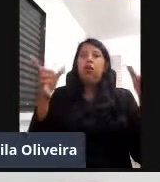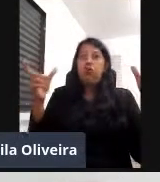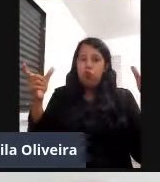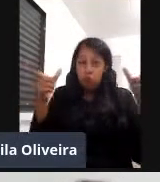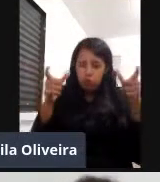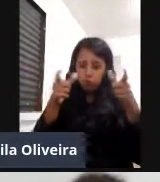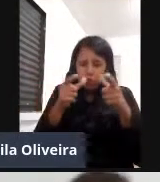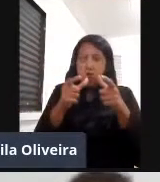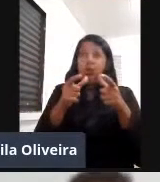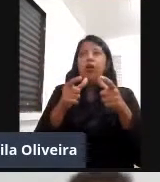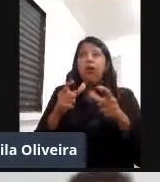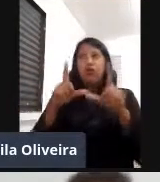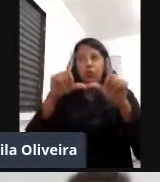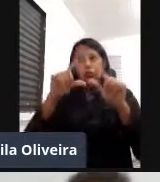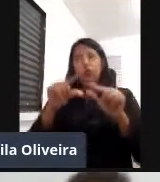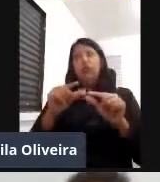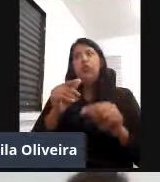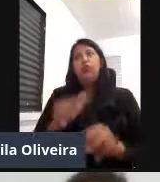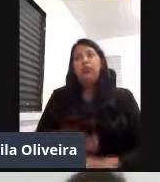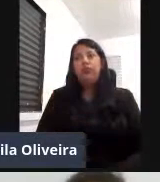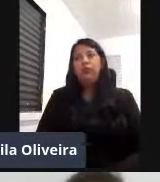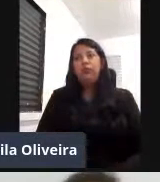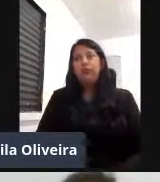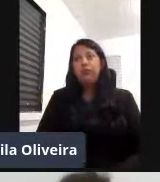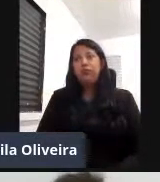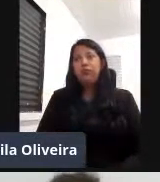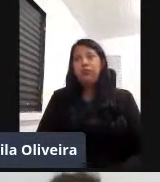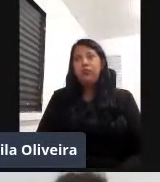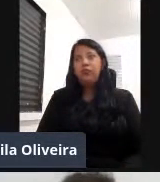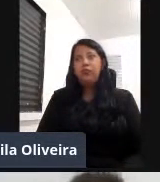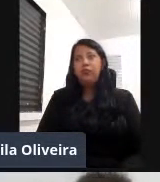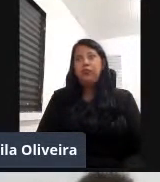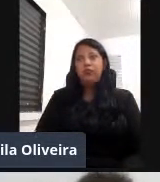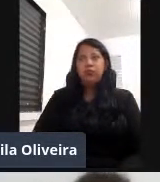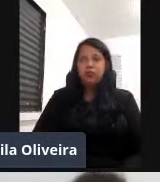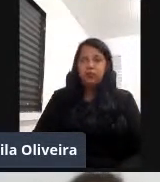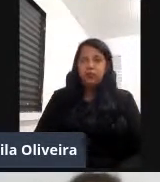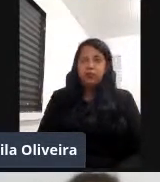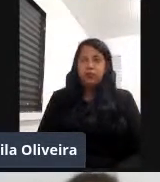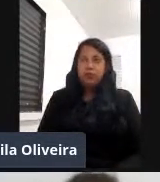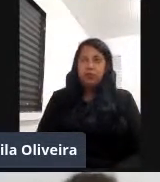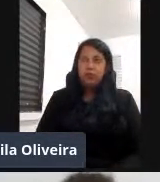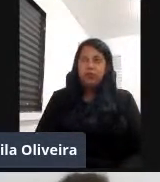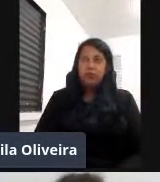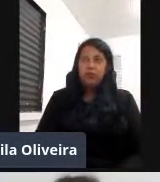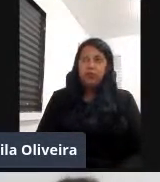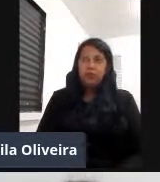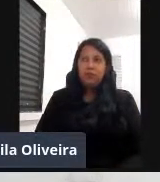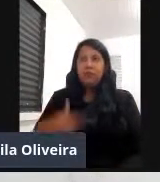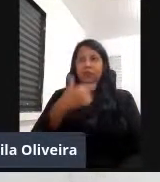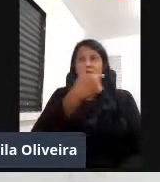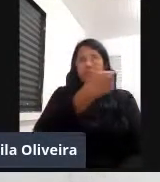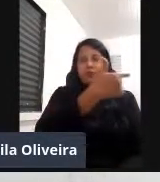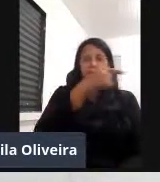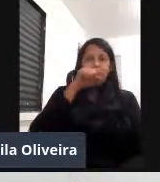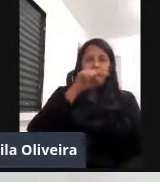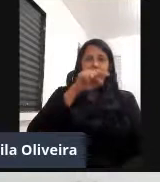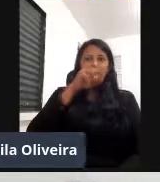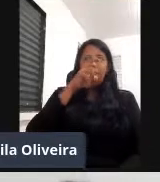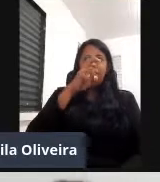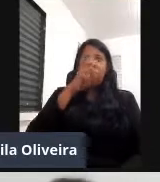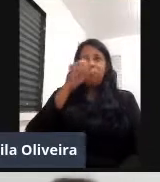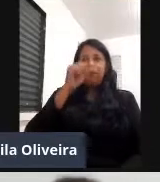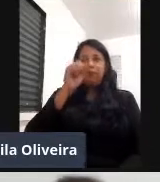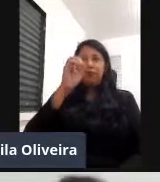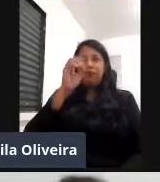busca, então, aumentou um pouquinho. Acho que ficaram mais agora. 2.580 resultados, mas se comparado